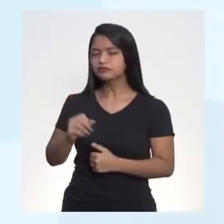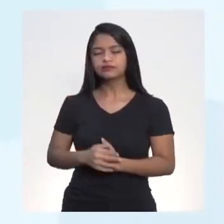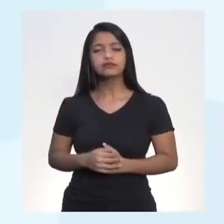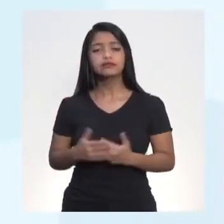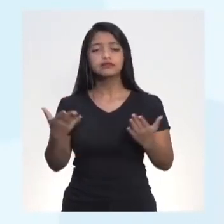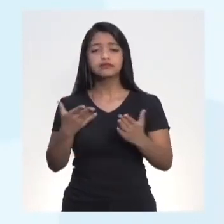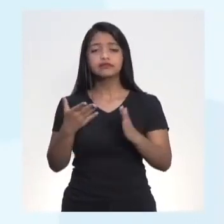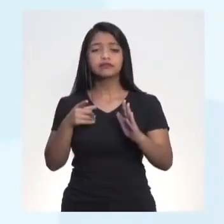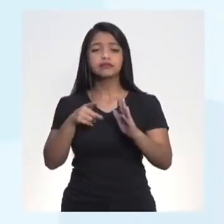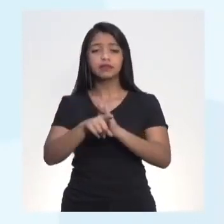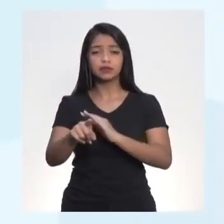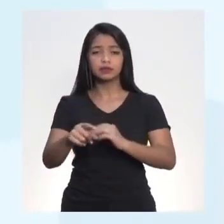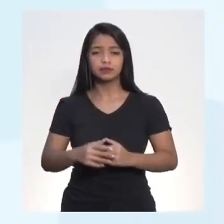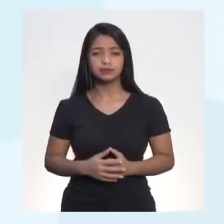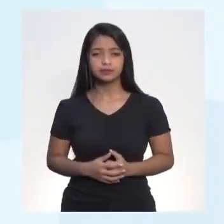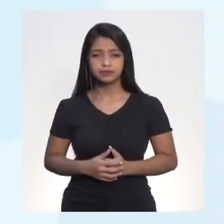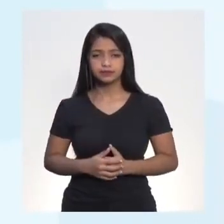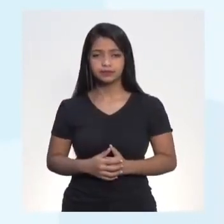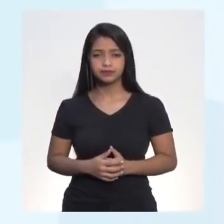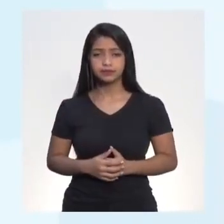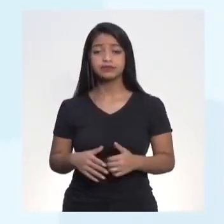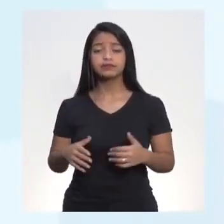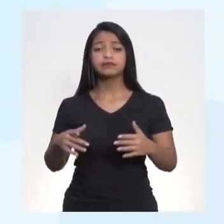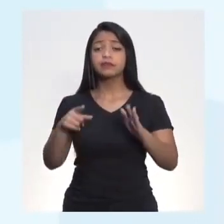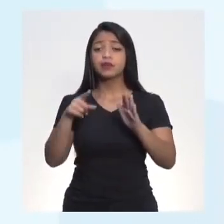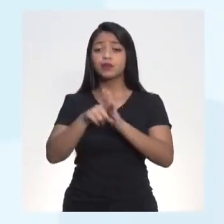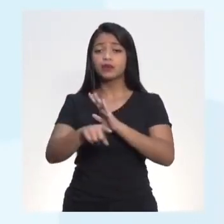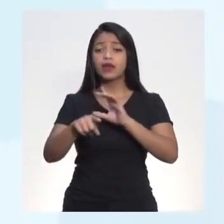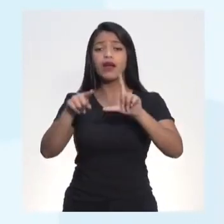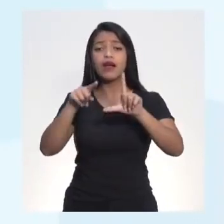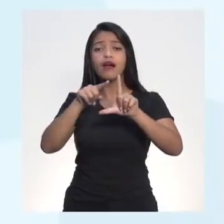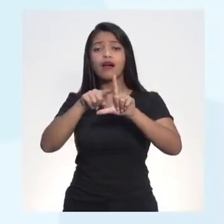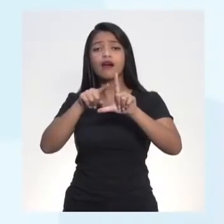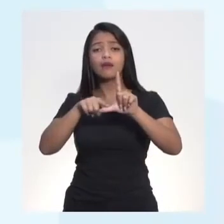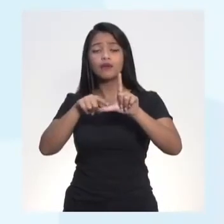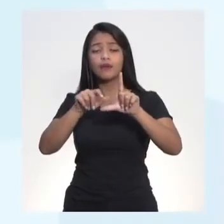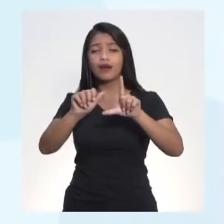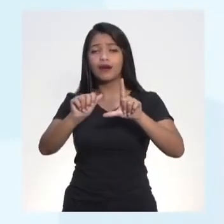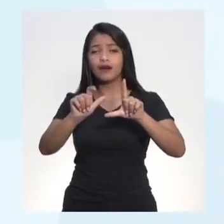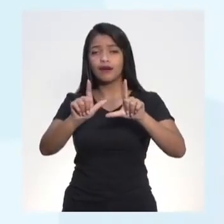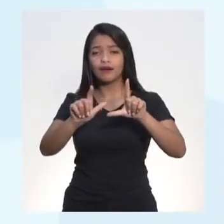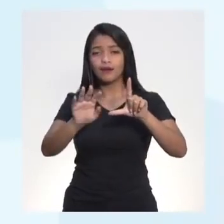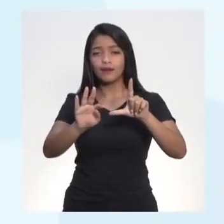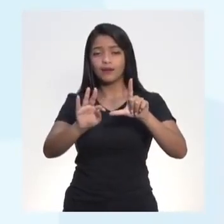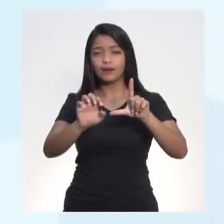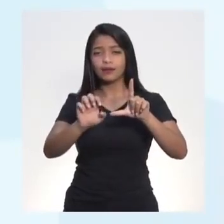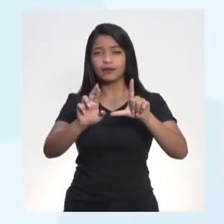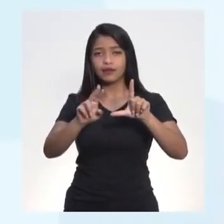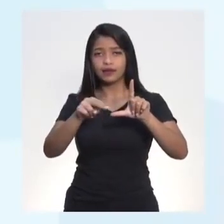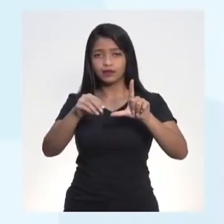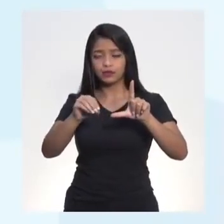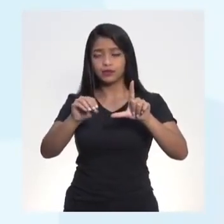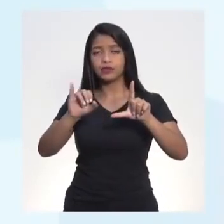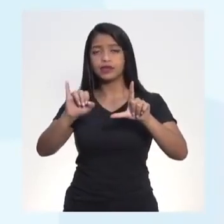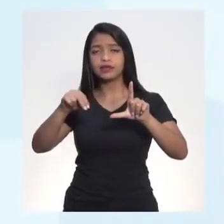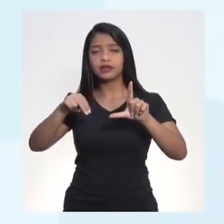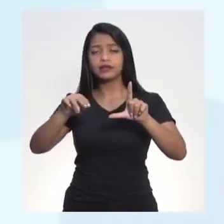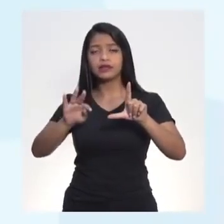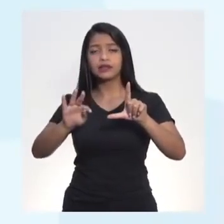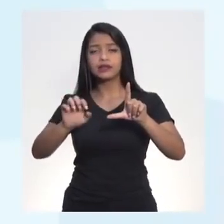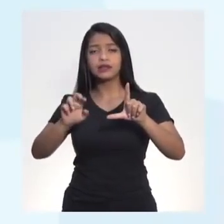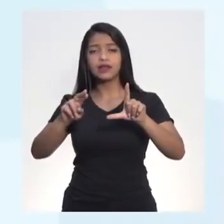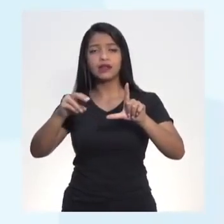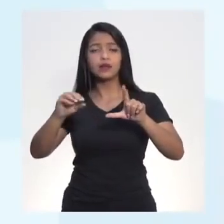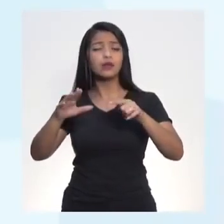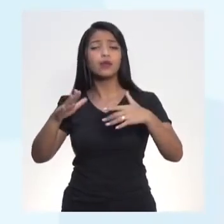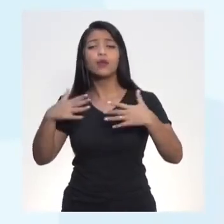é: quais, né, ângulos são alternos internos? Então, eu quero a numeração aí que vocês localizem o